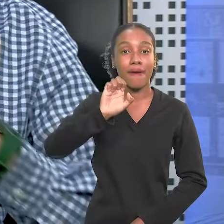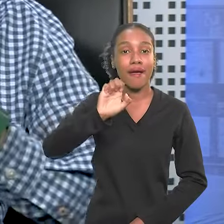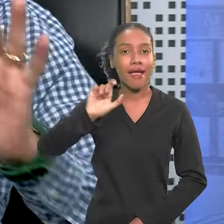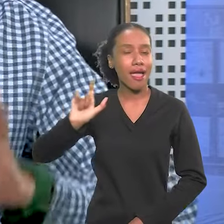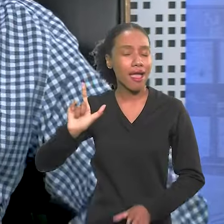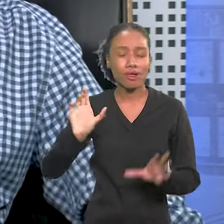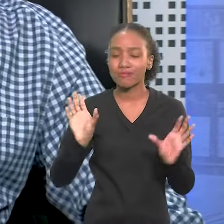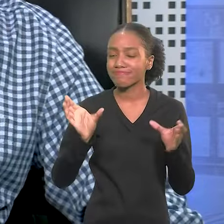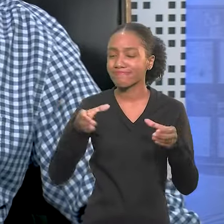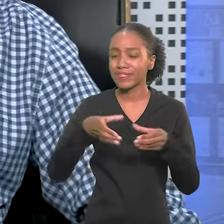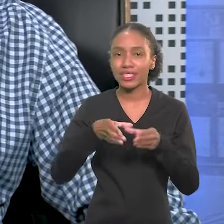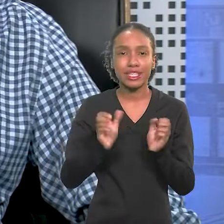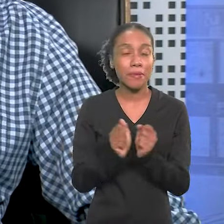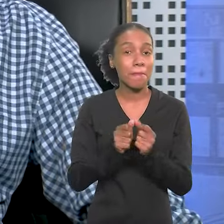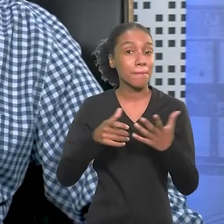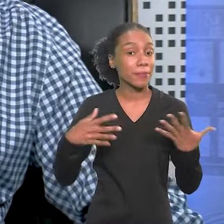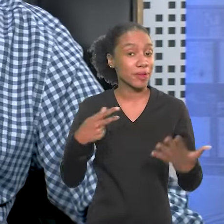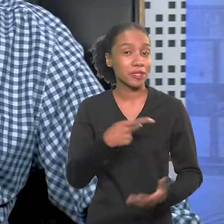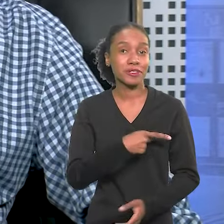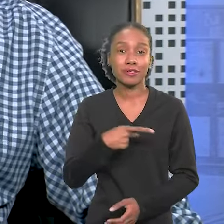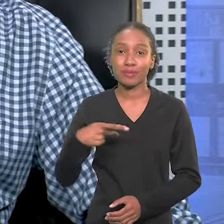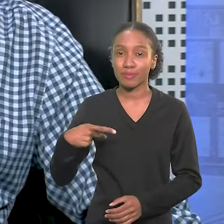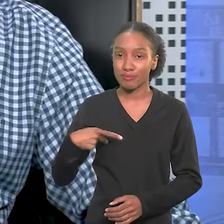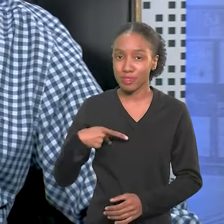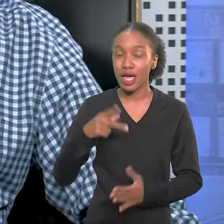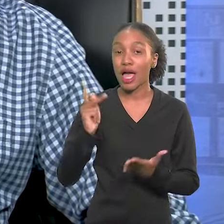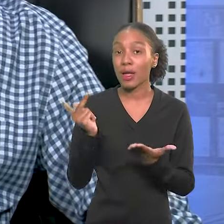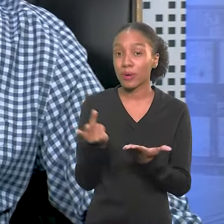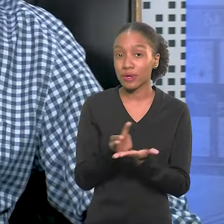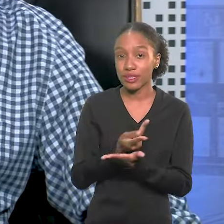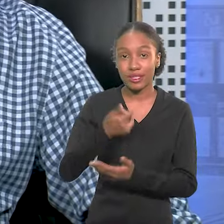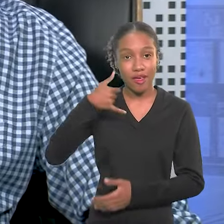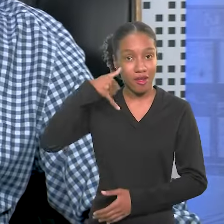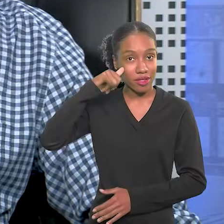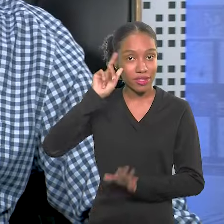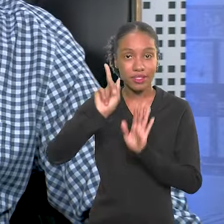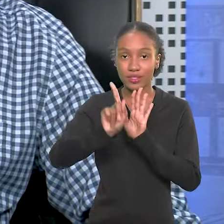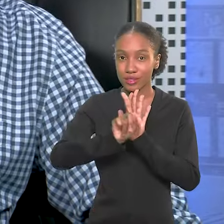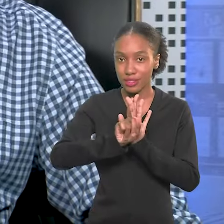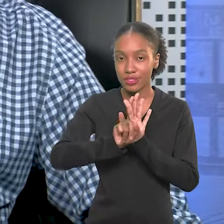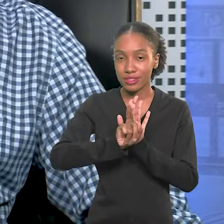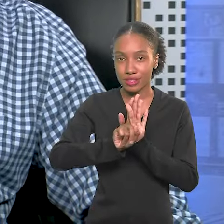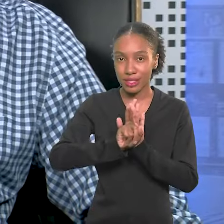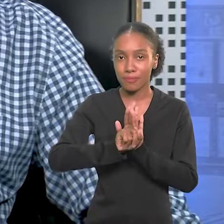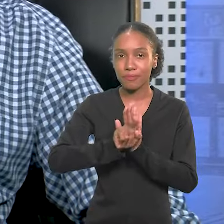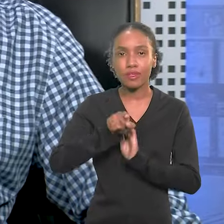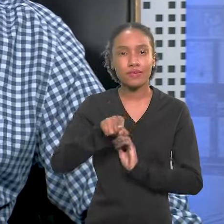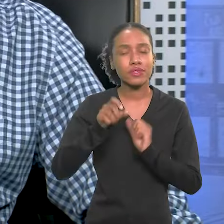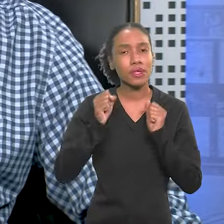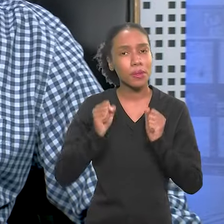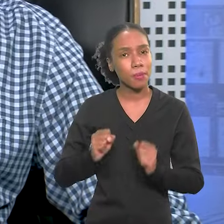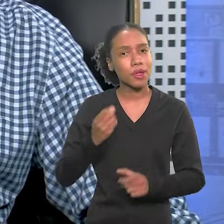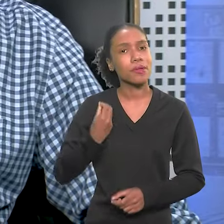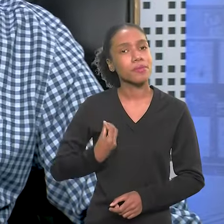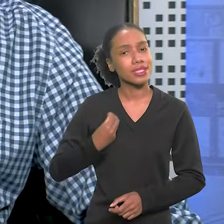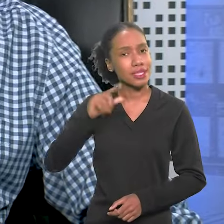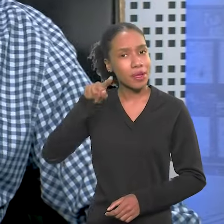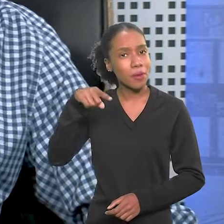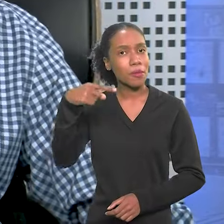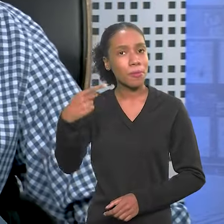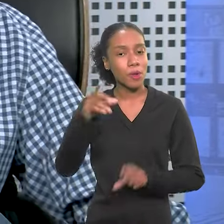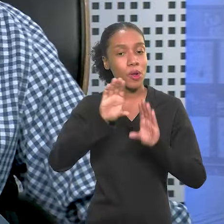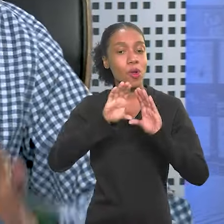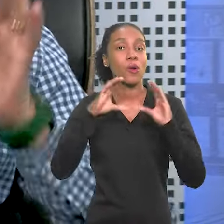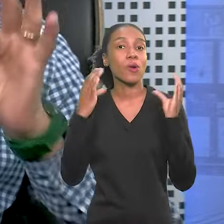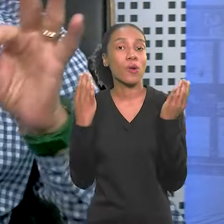uma equipe maravilhosa do que aconteceu em nossa sede campestre você pode participar